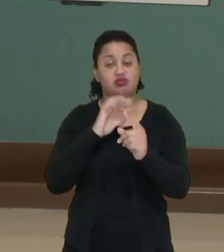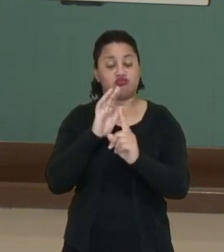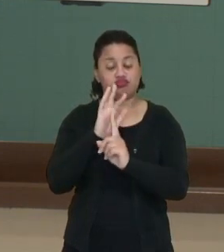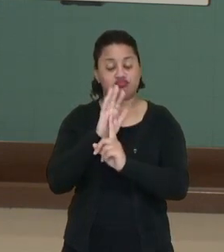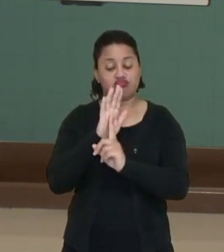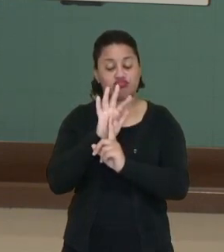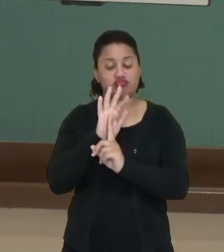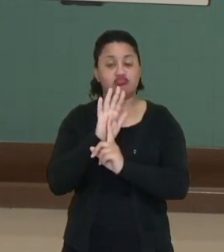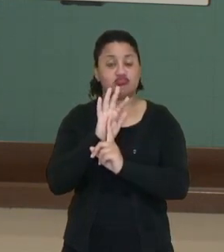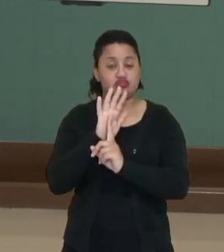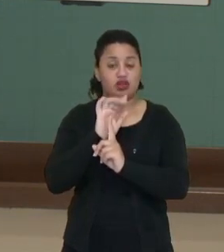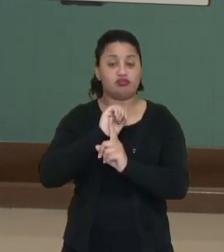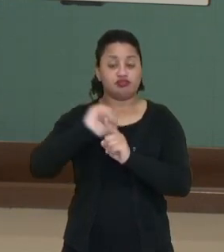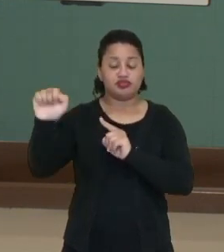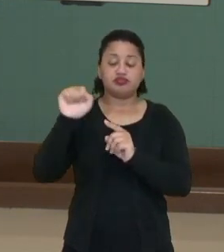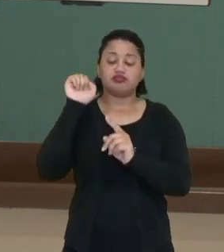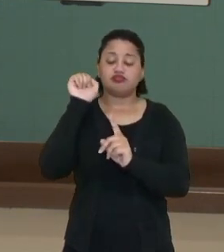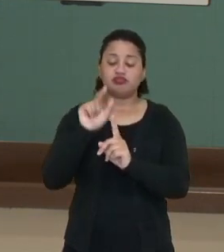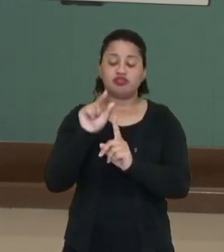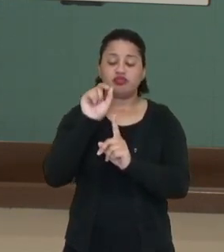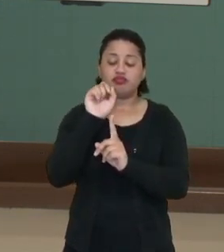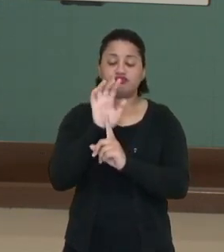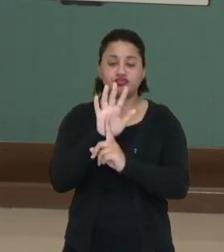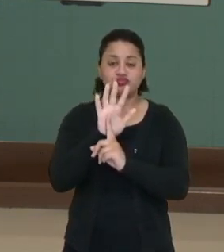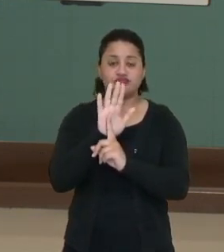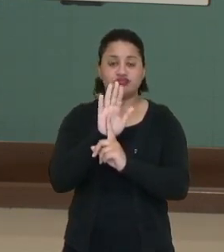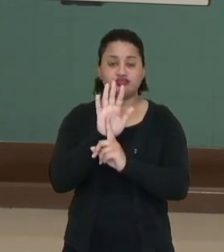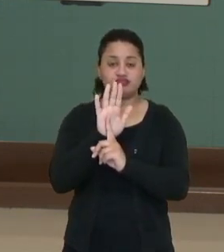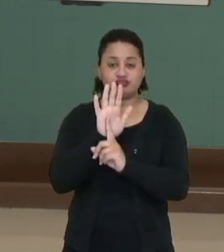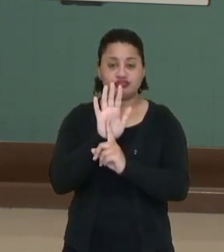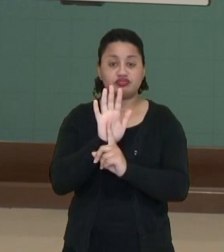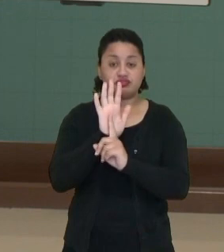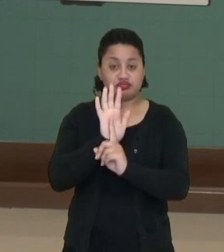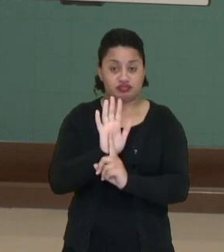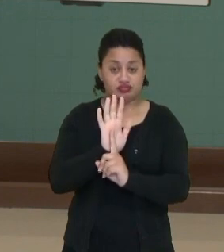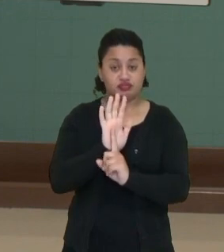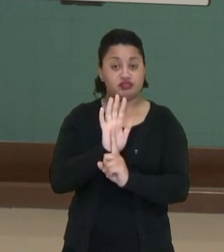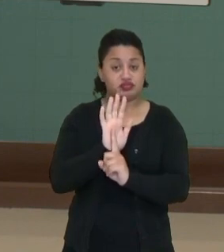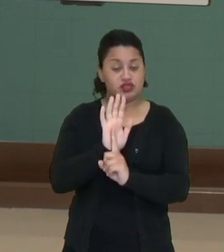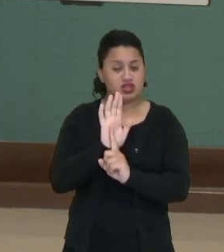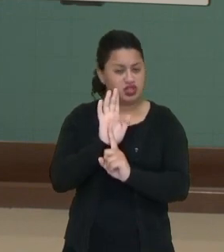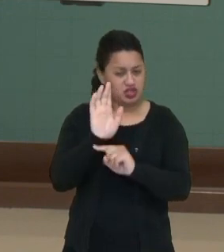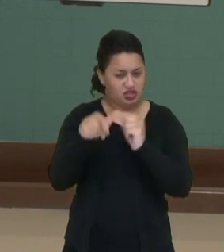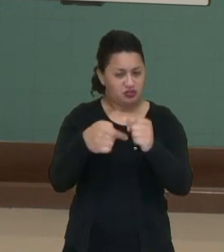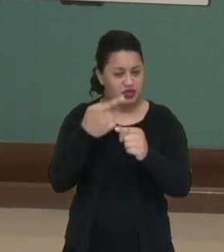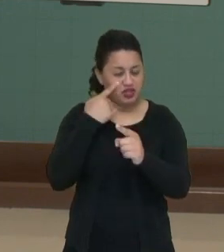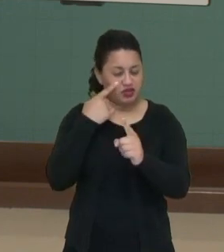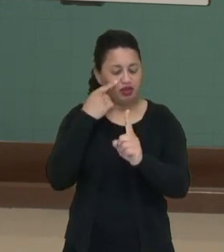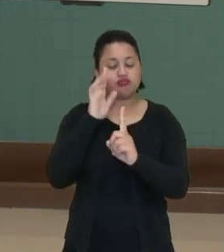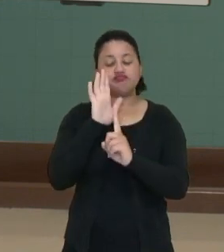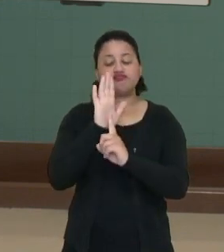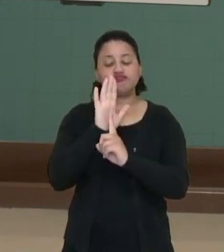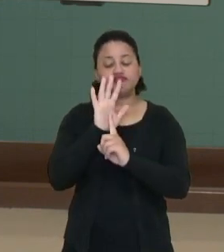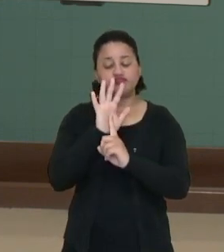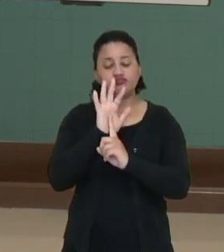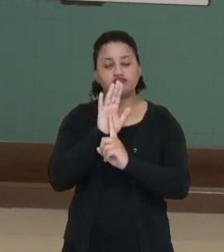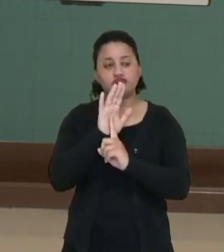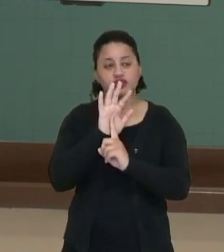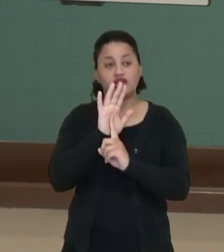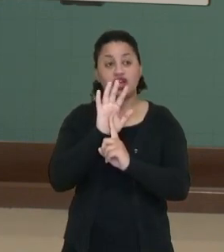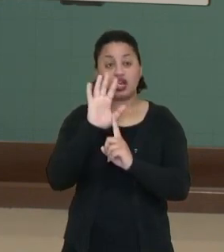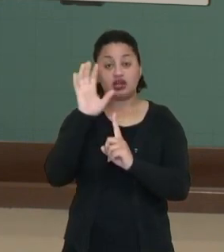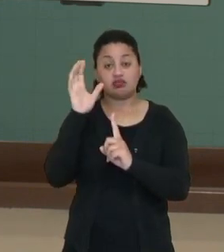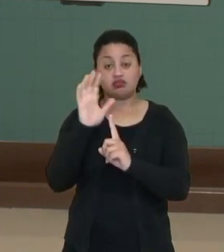uma vela, vamos acender a vela, vamos mantê-la em pé no pires. Eu vou fazer aqui para você ver, tá? E nós vamos